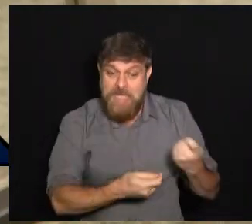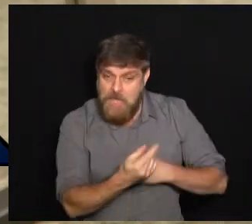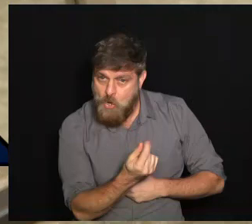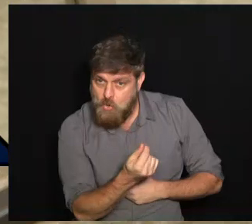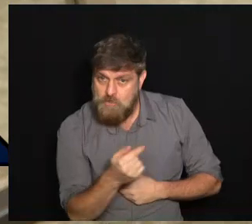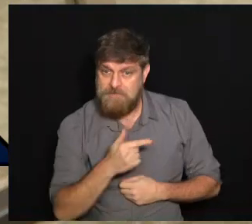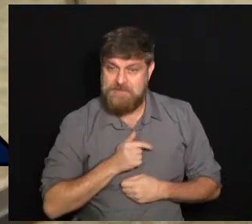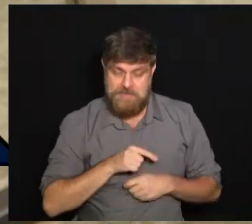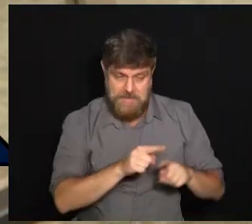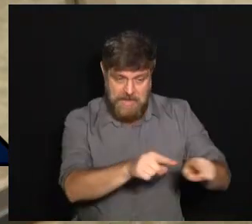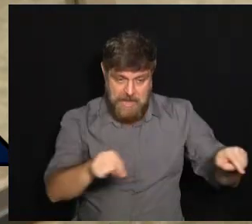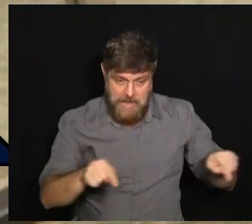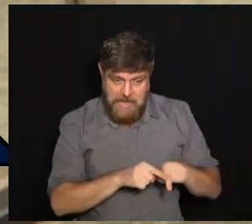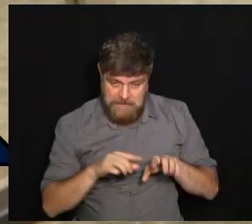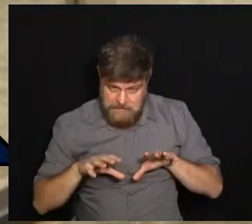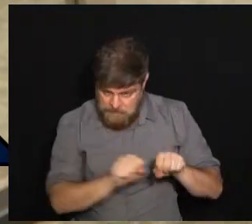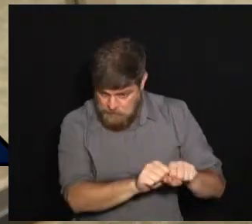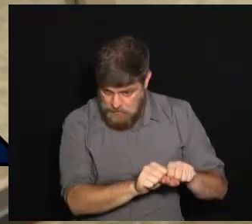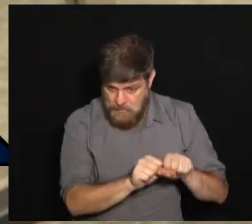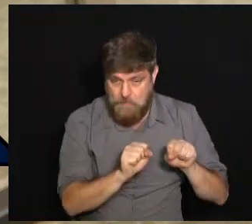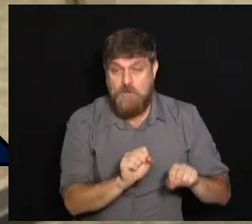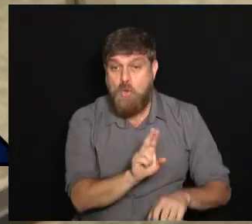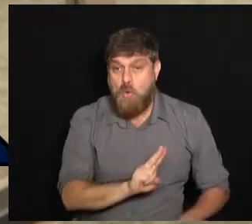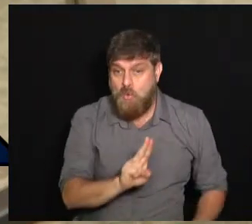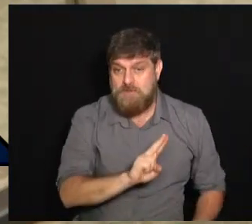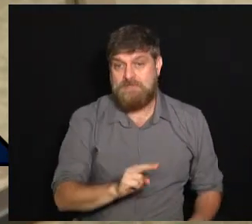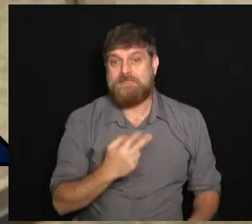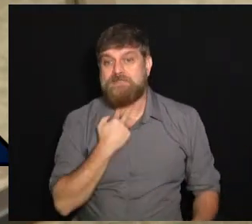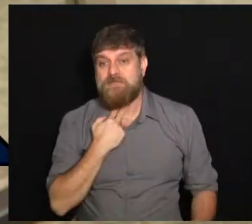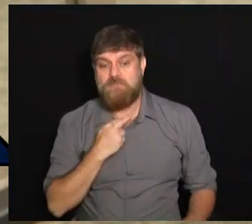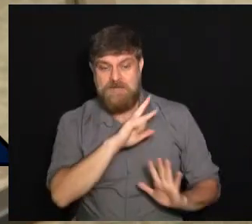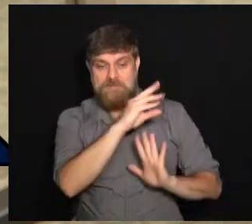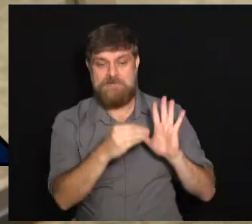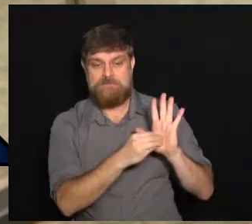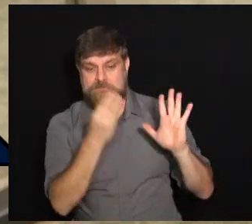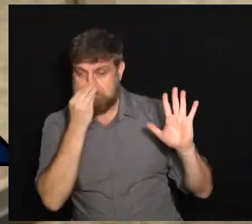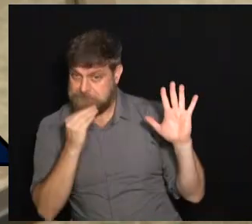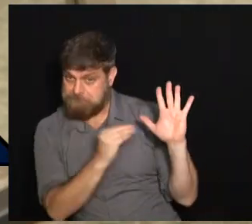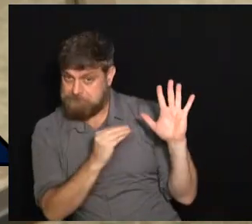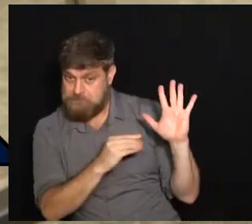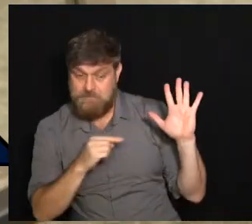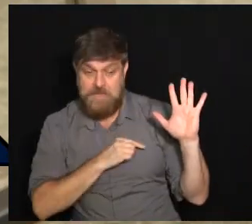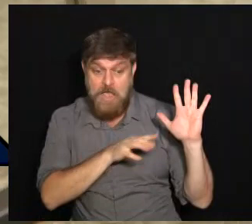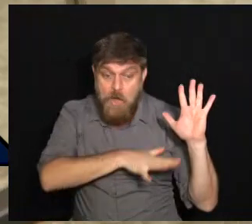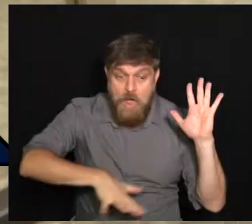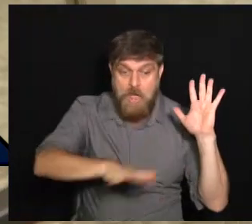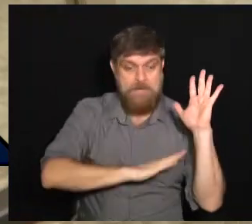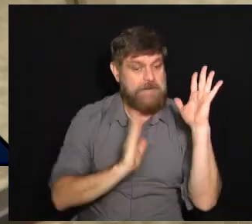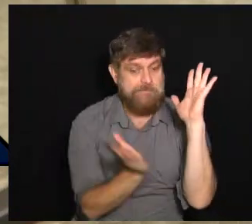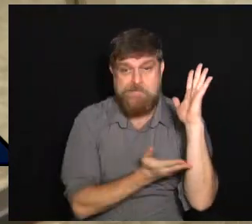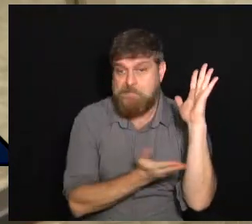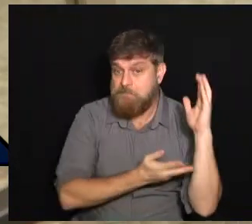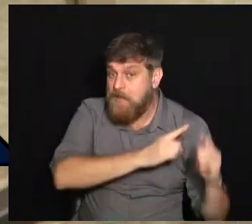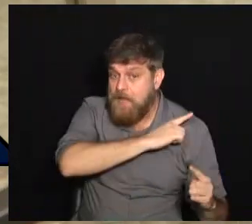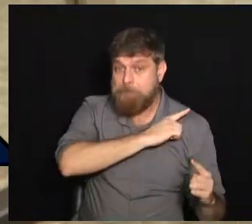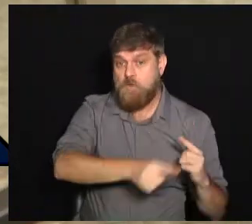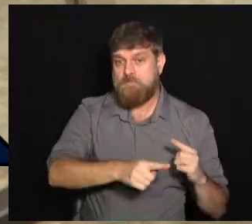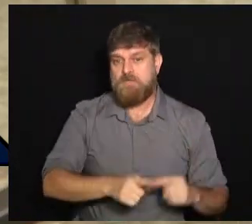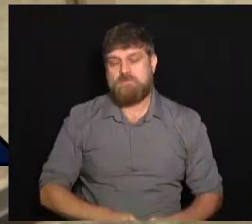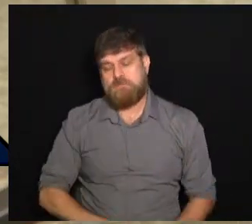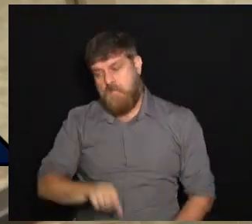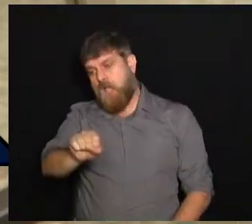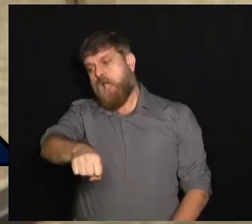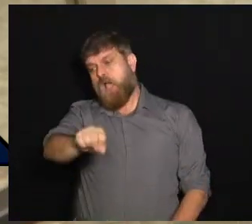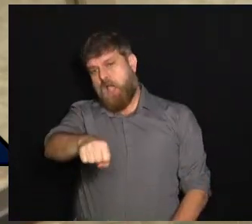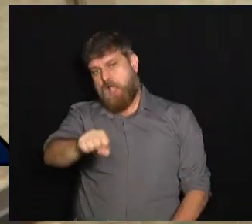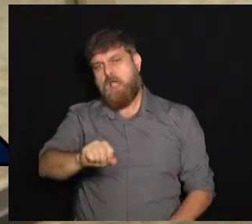uso permitido daquela área, sem esquecer as questões ambientais, já que se trata de uma área de proteção ambiental. Claro, a